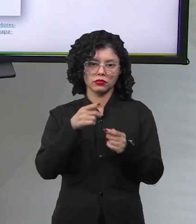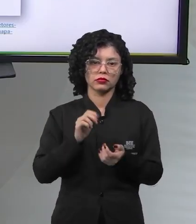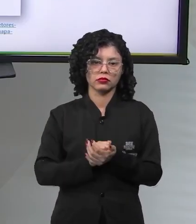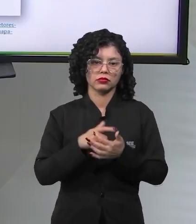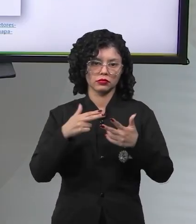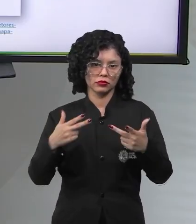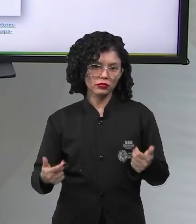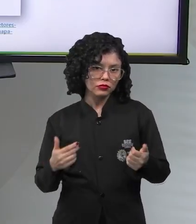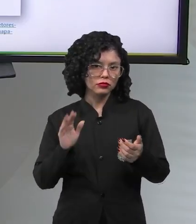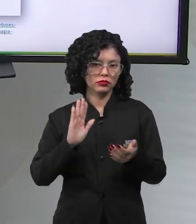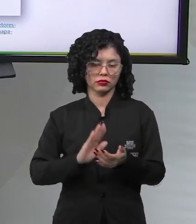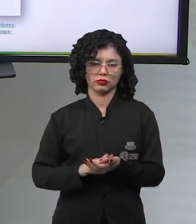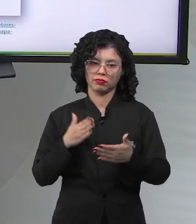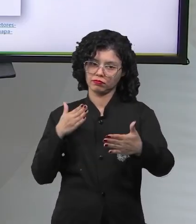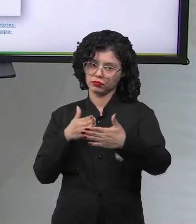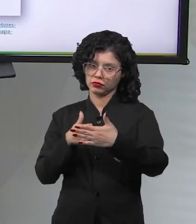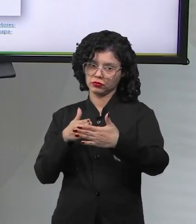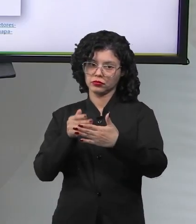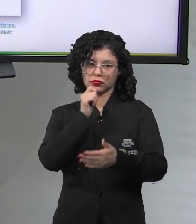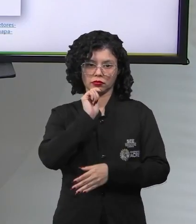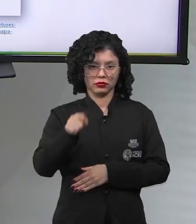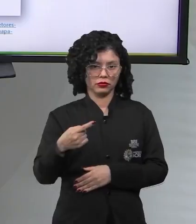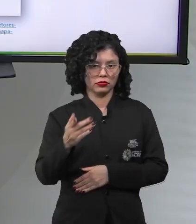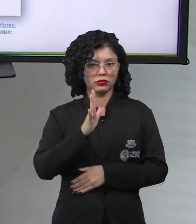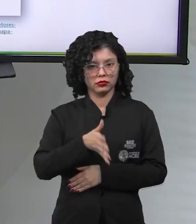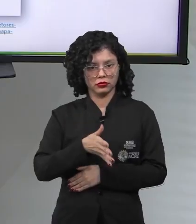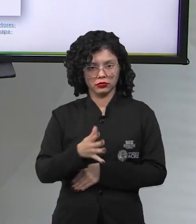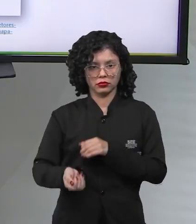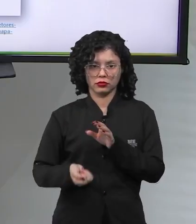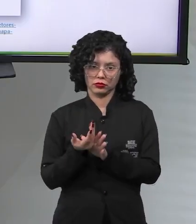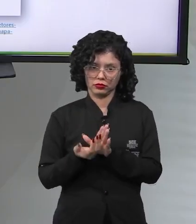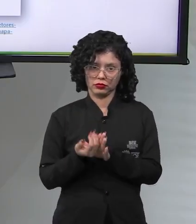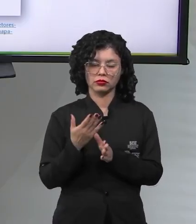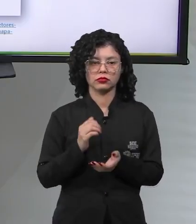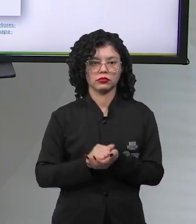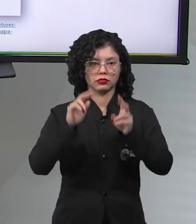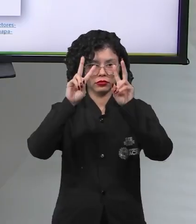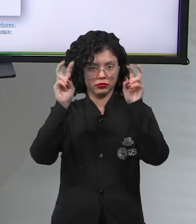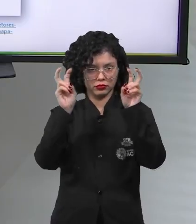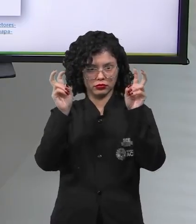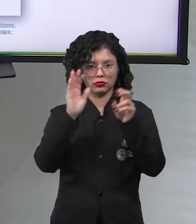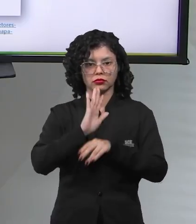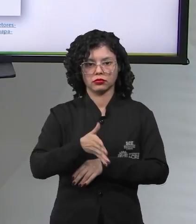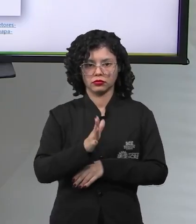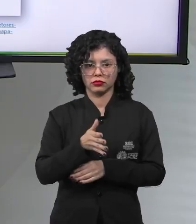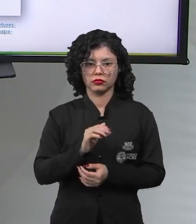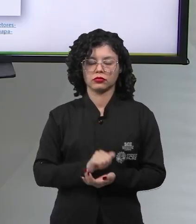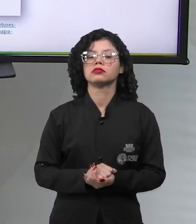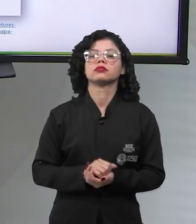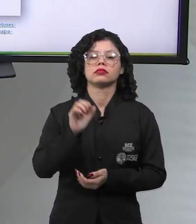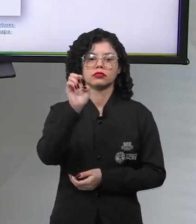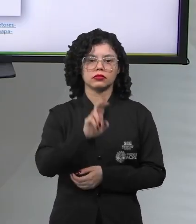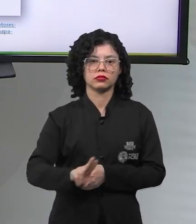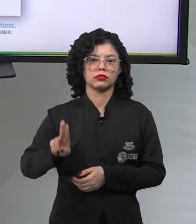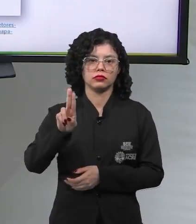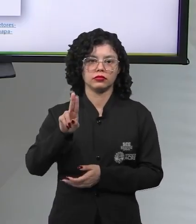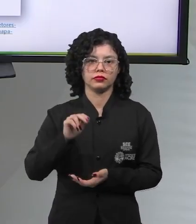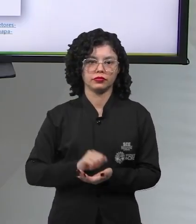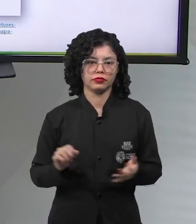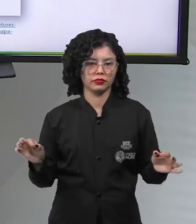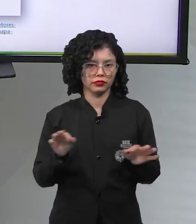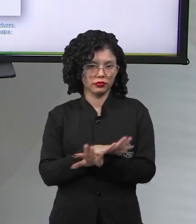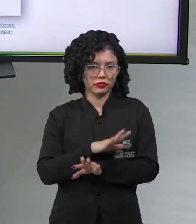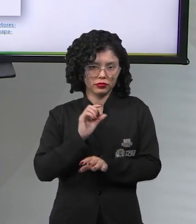dúvidas, interferência daquilo que já era produzido teoricamente na Europa. Então, isso